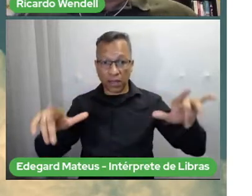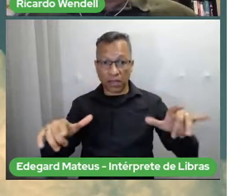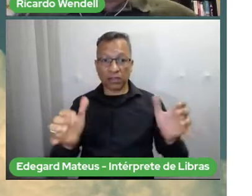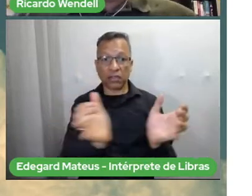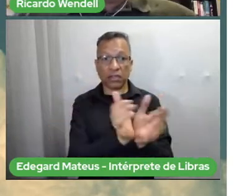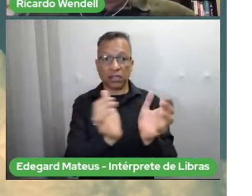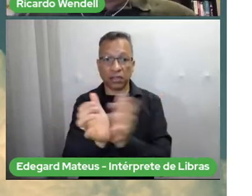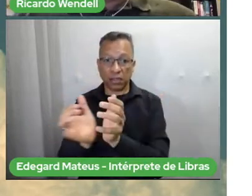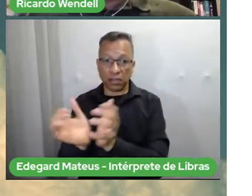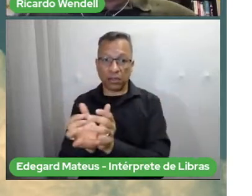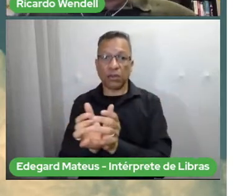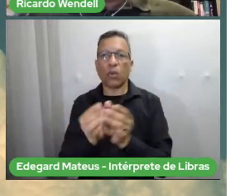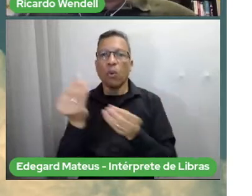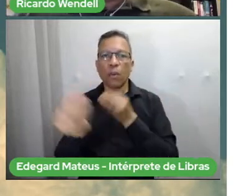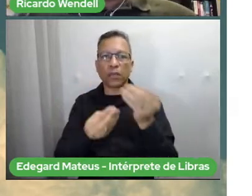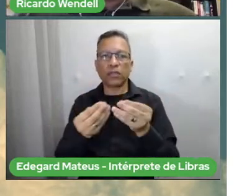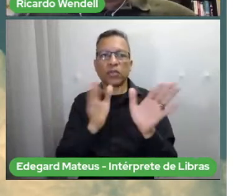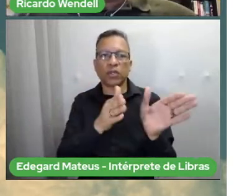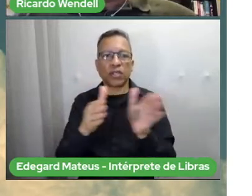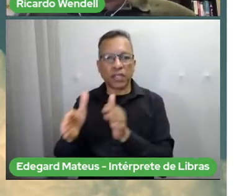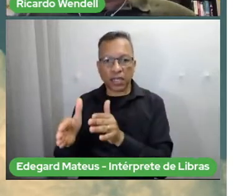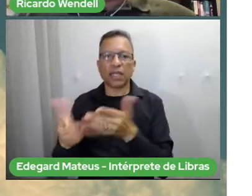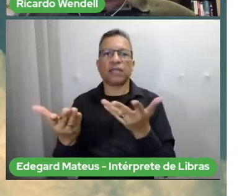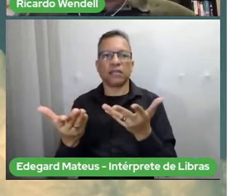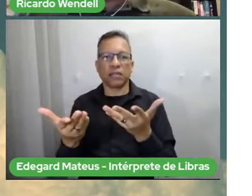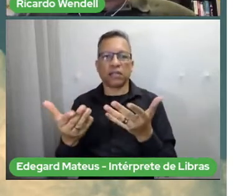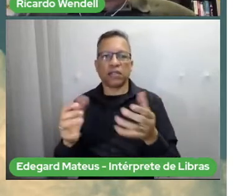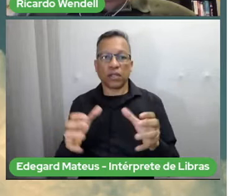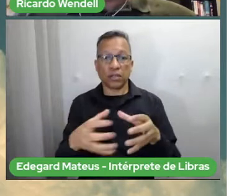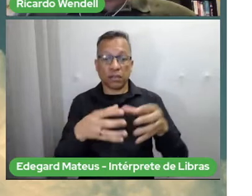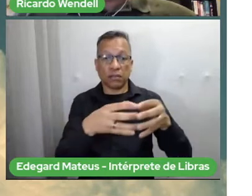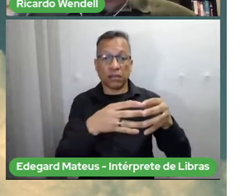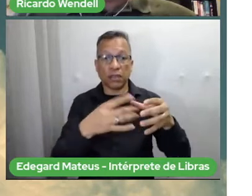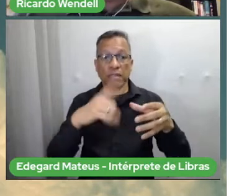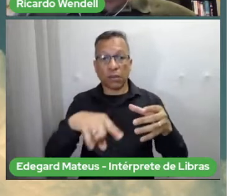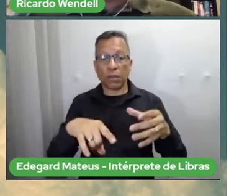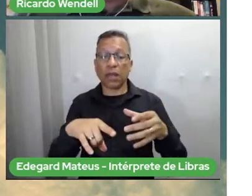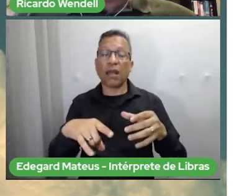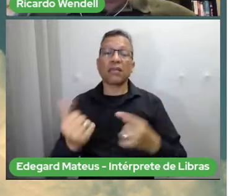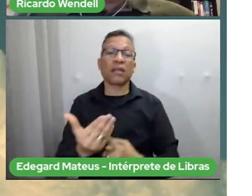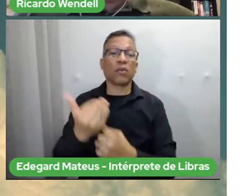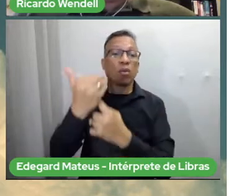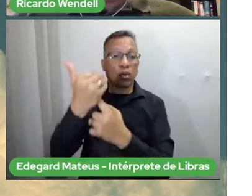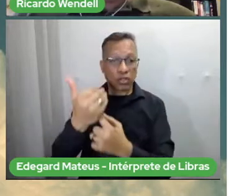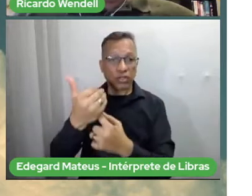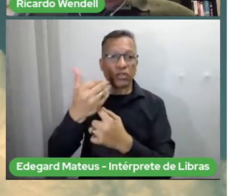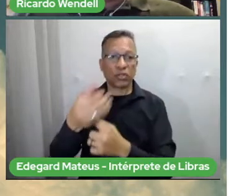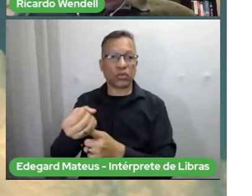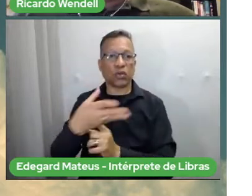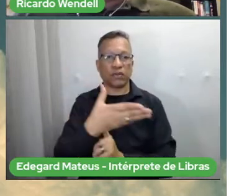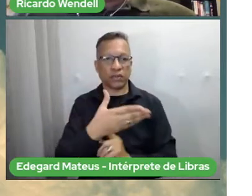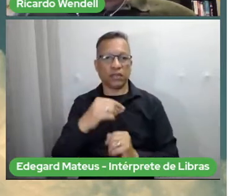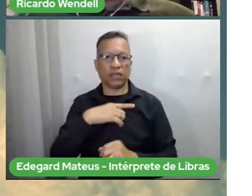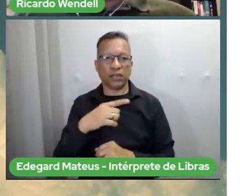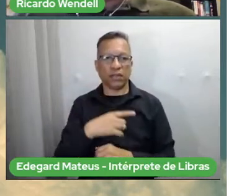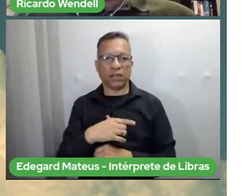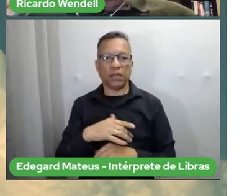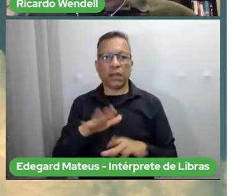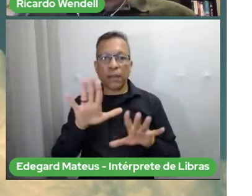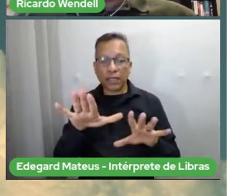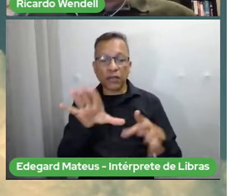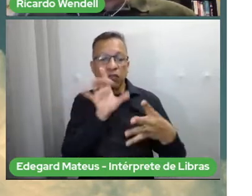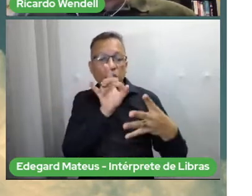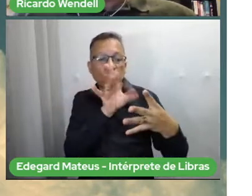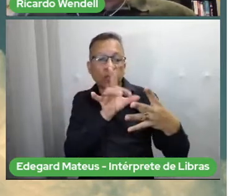nossos times, e tecnologias novas e existentes que vão dar sustentação a essa mudança de paradigma. Eu vou falar um pouco de cada um